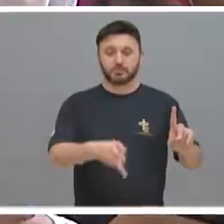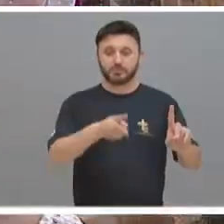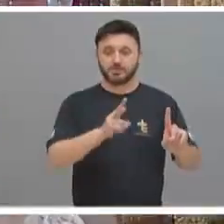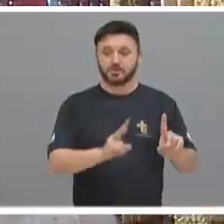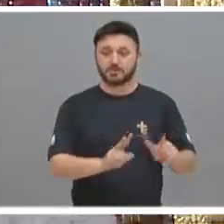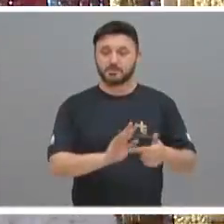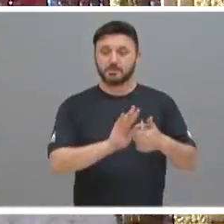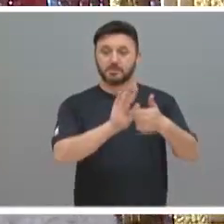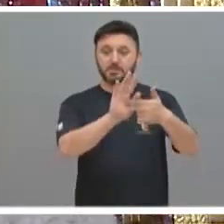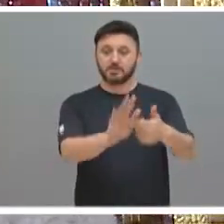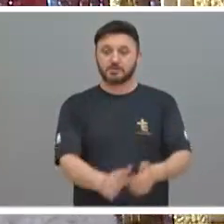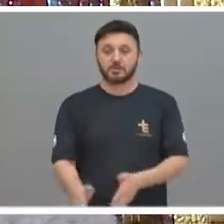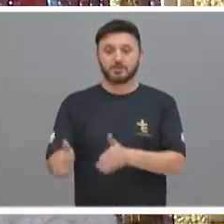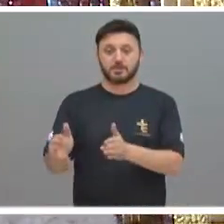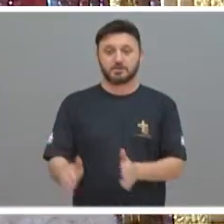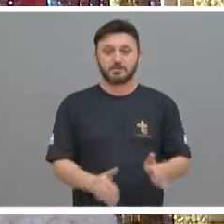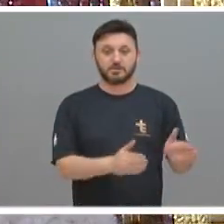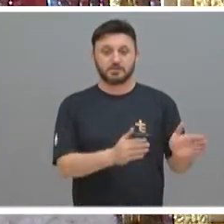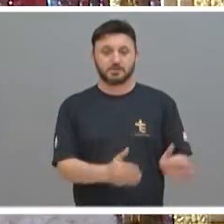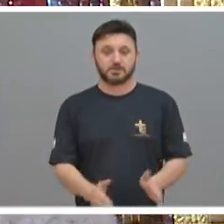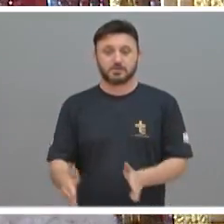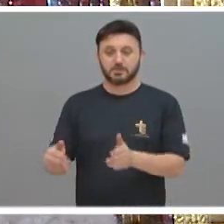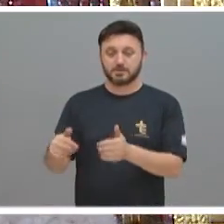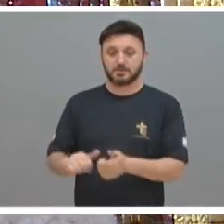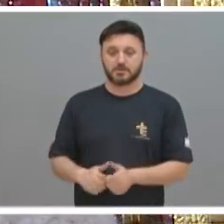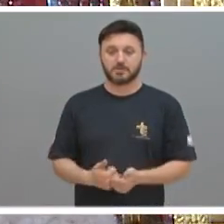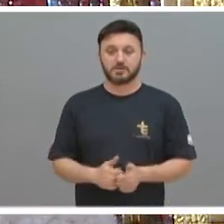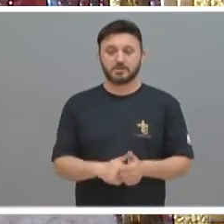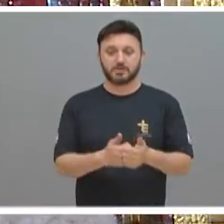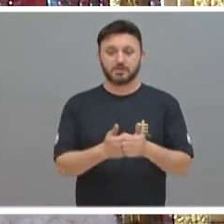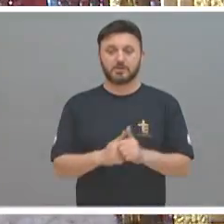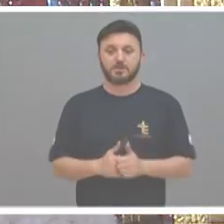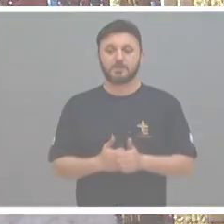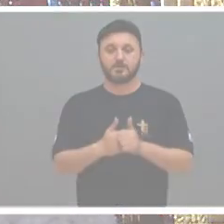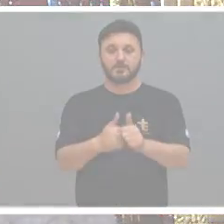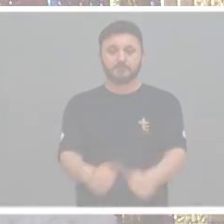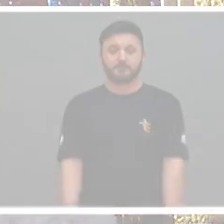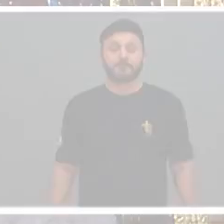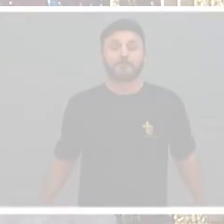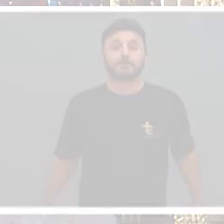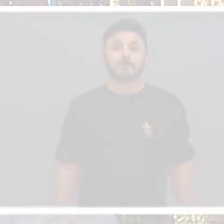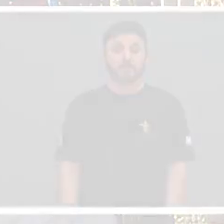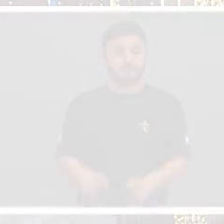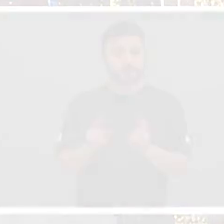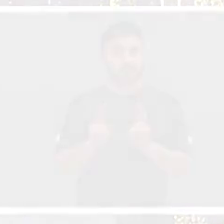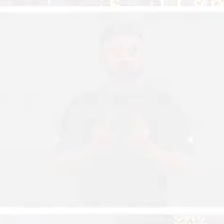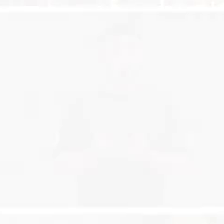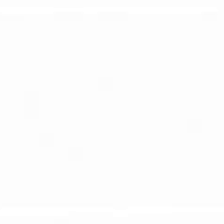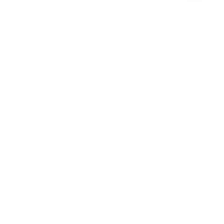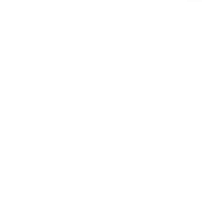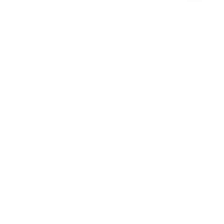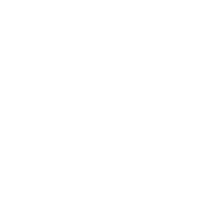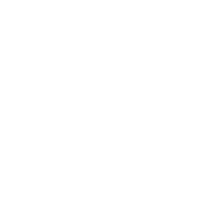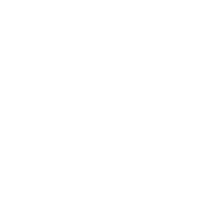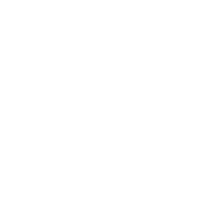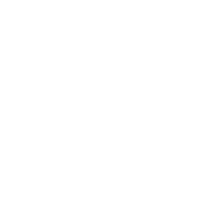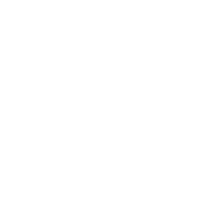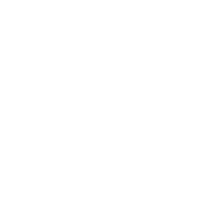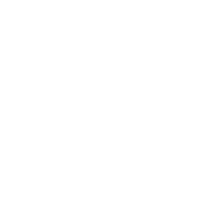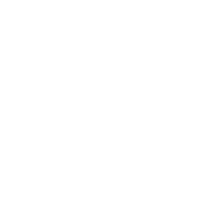o caminho a seguir. Nesse caminho